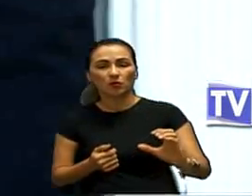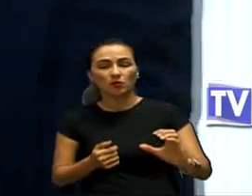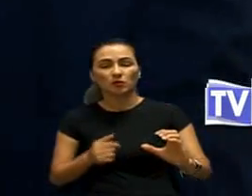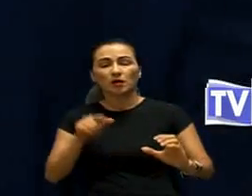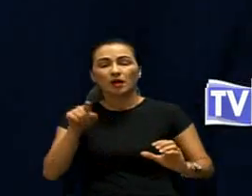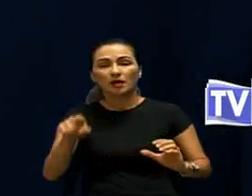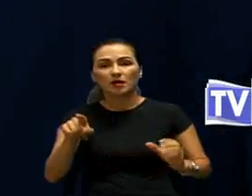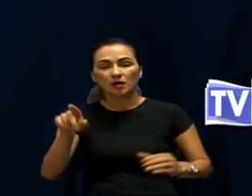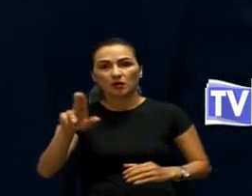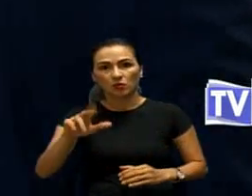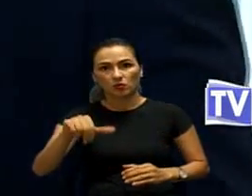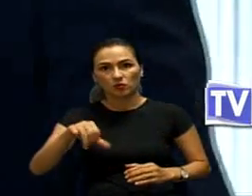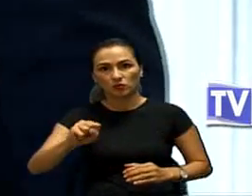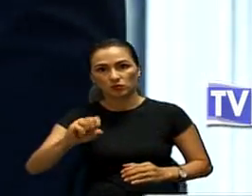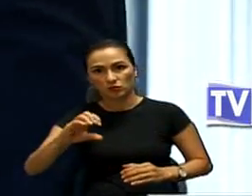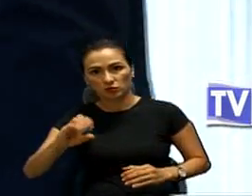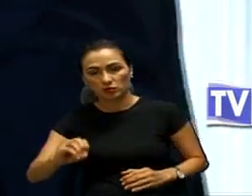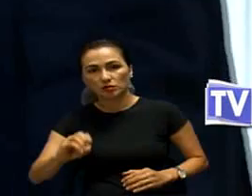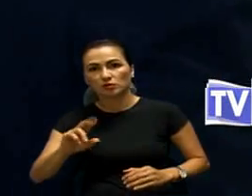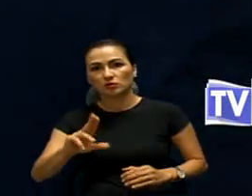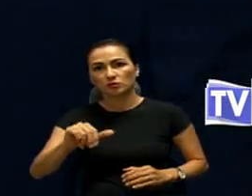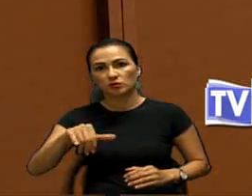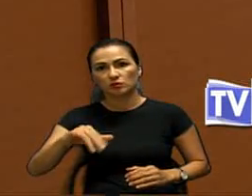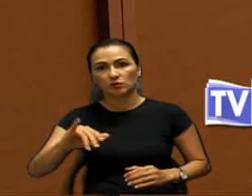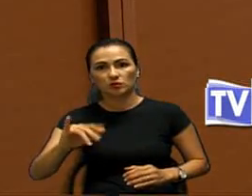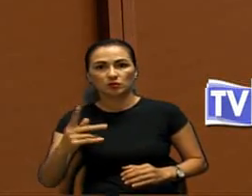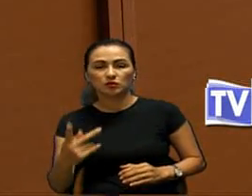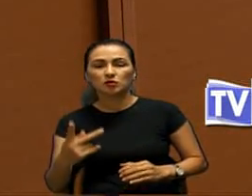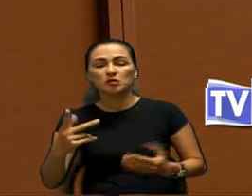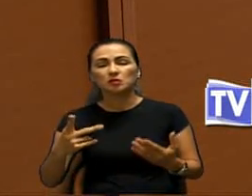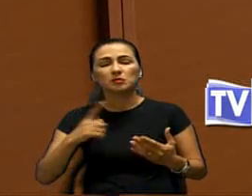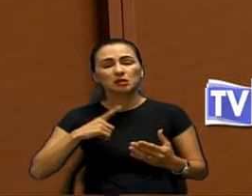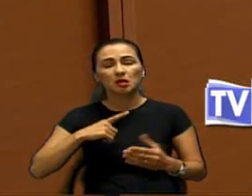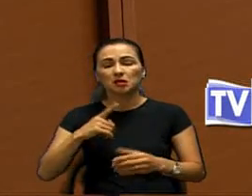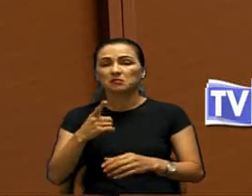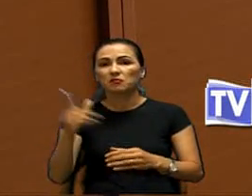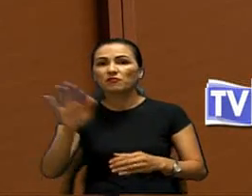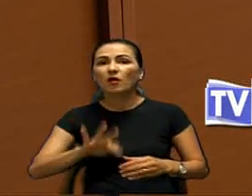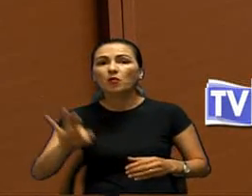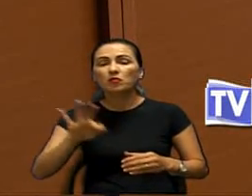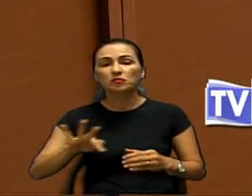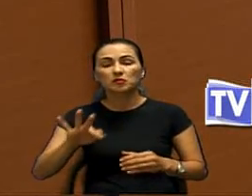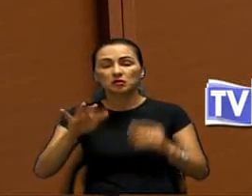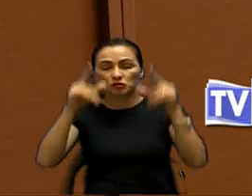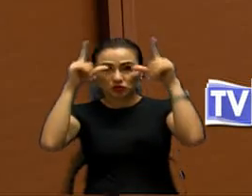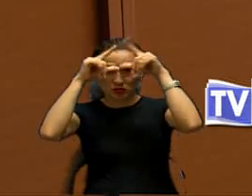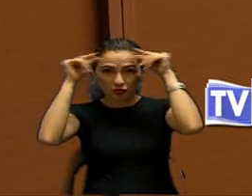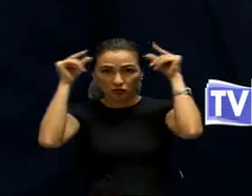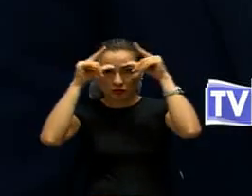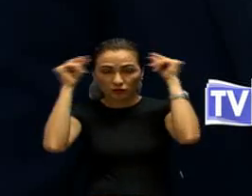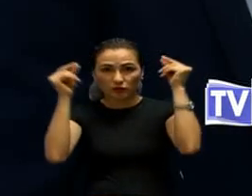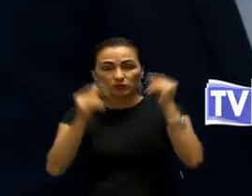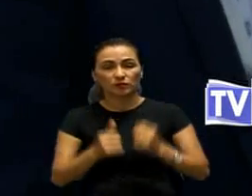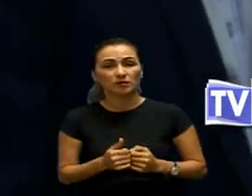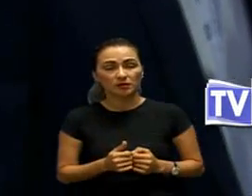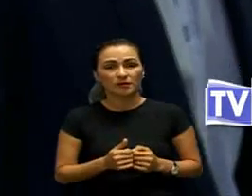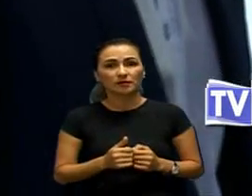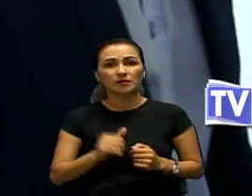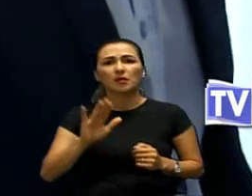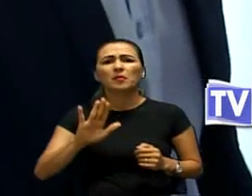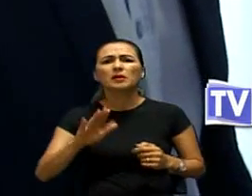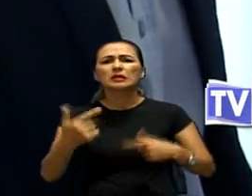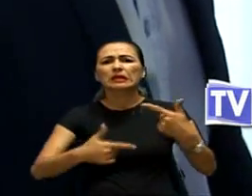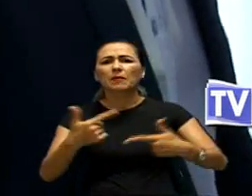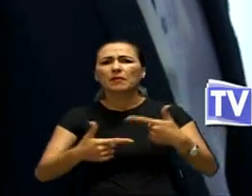tem enfermagem agora, e aí são fisioterapia. Multiprofissionais. Né? Multiprofissionais. Deveria ter até uma maior, né, parceria com